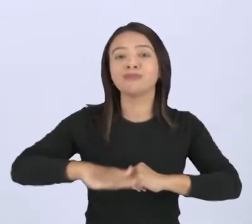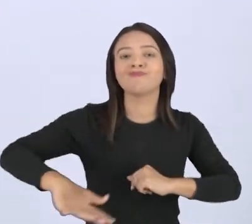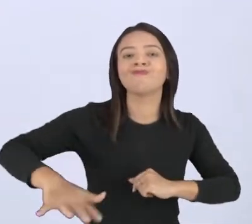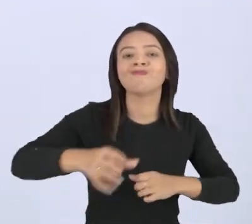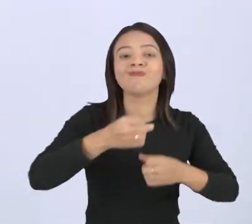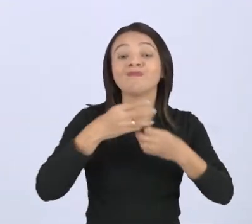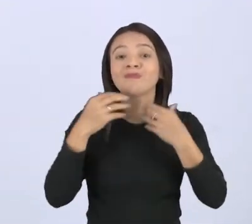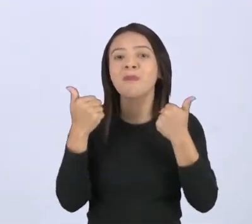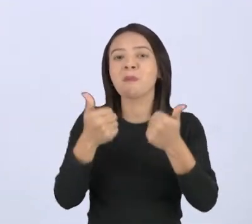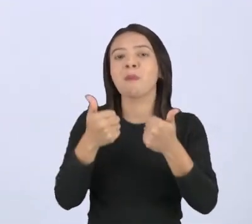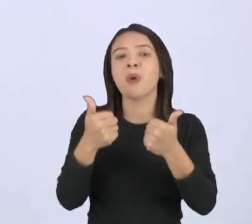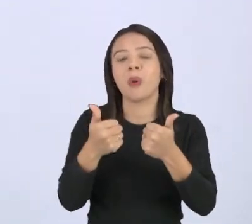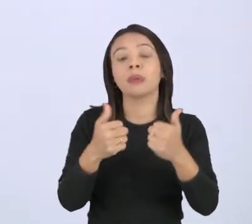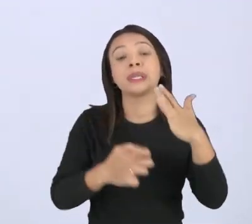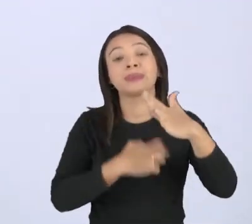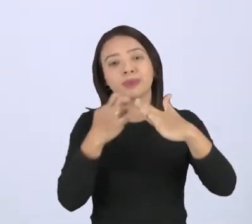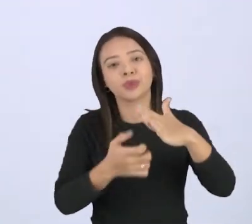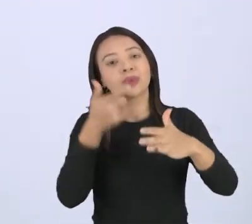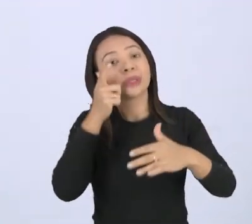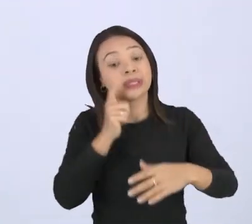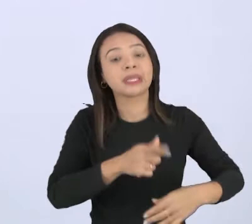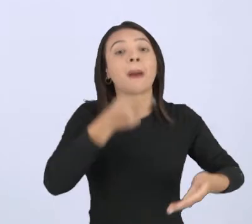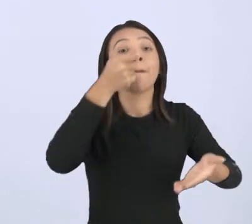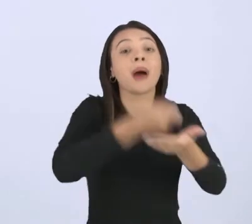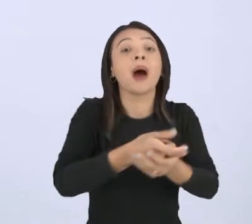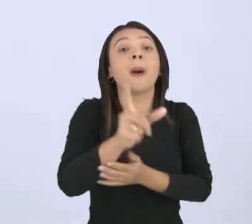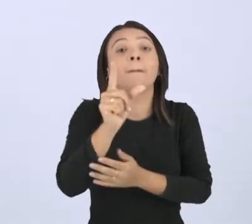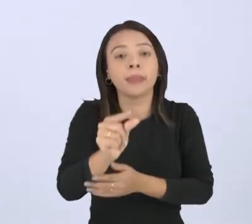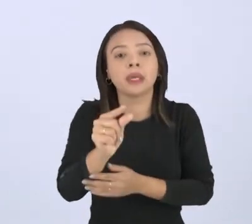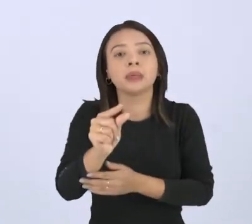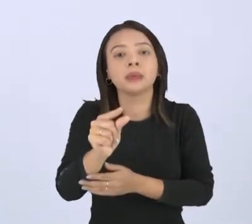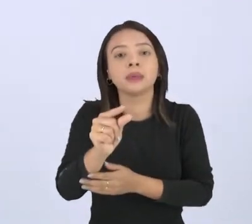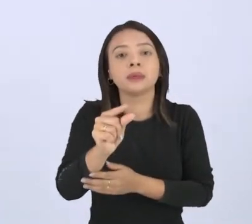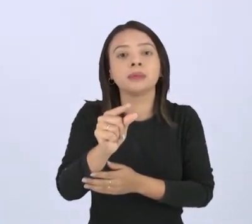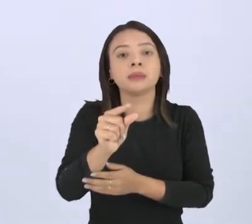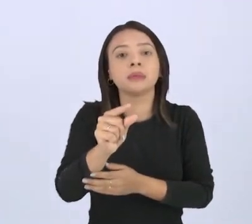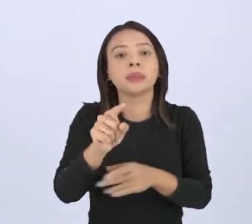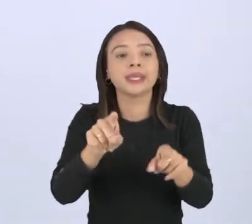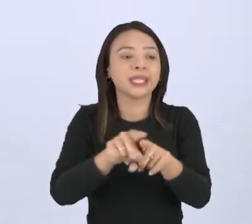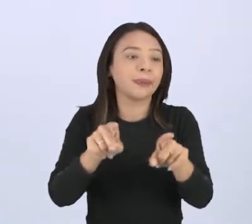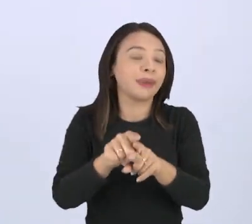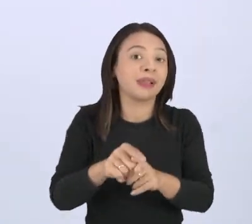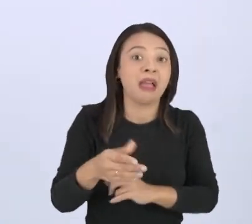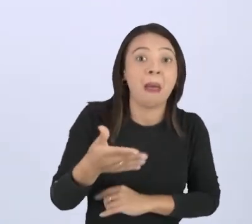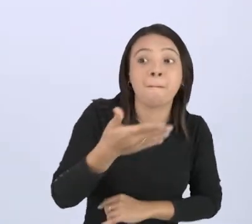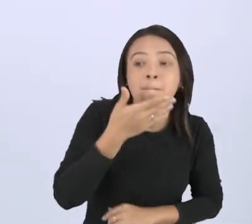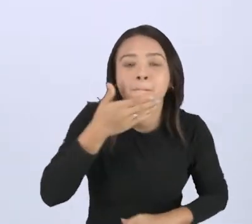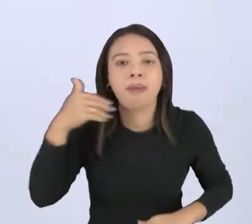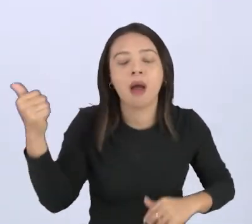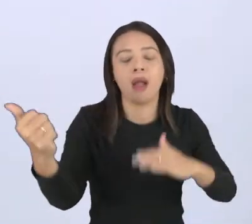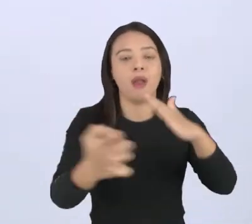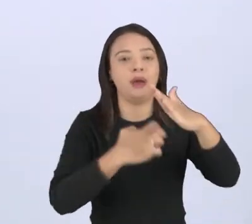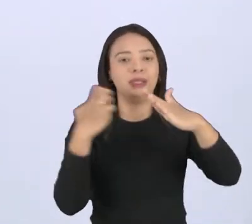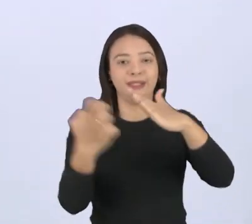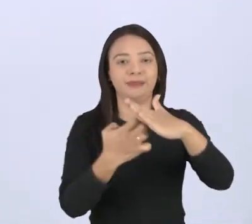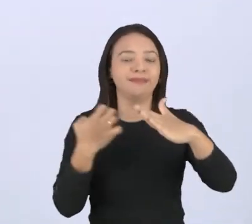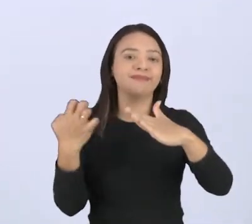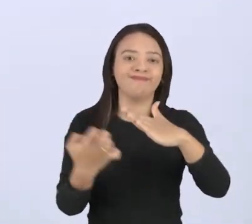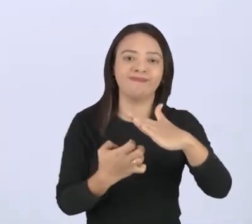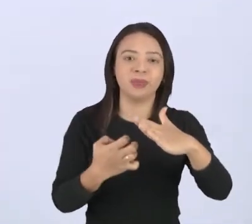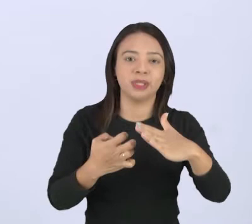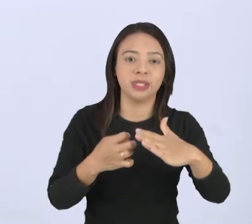ter produtos mais baratos e na concorrência mundial elas sejam imbatíveis. Não é à toa que você